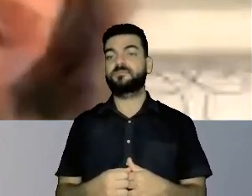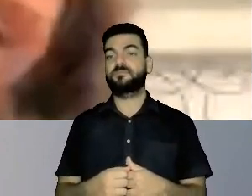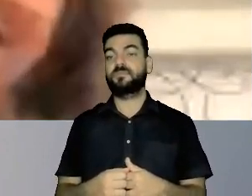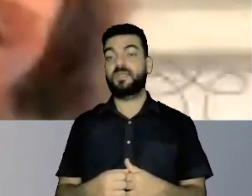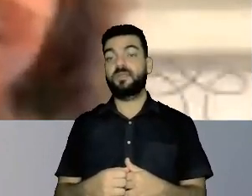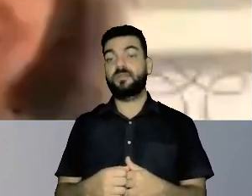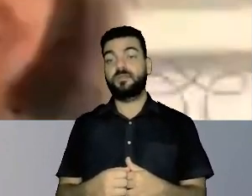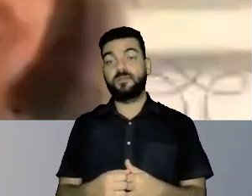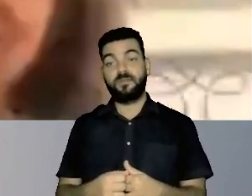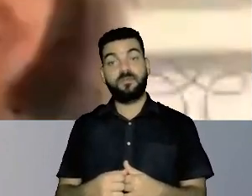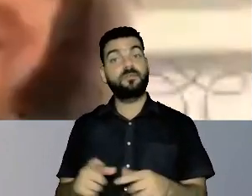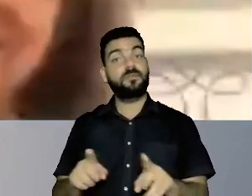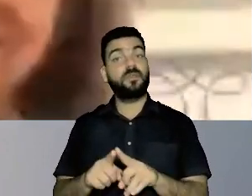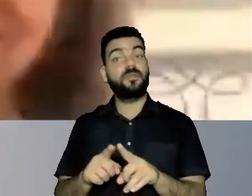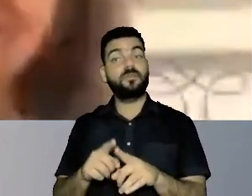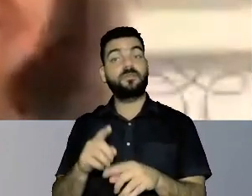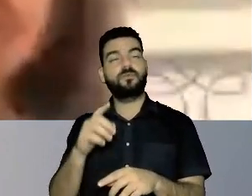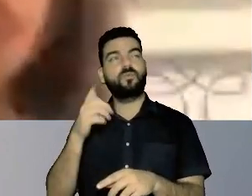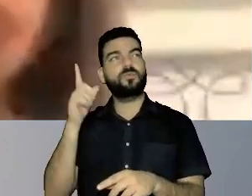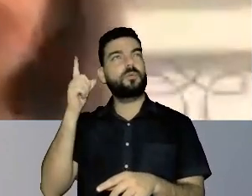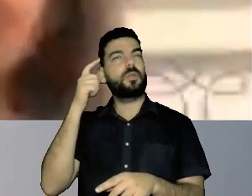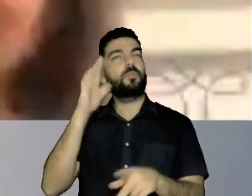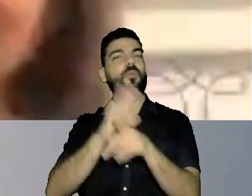qualidade para seus contemporâneos, muito pelo contrário.